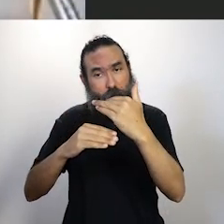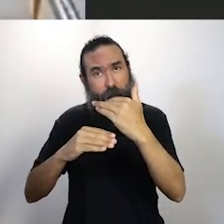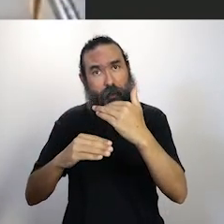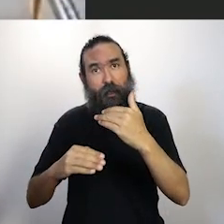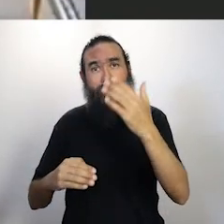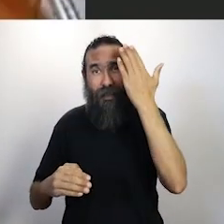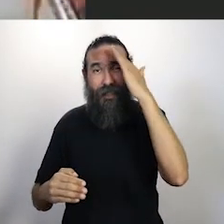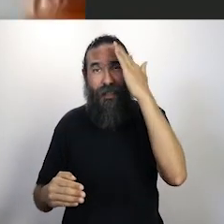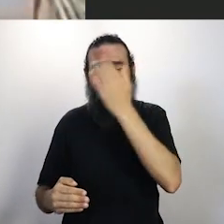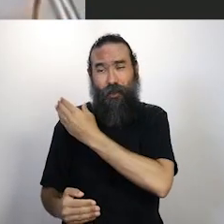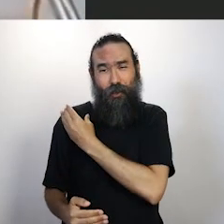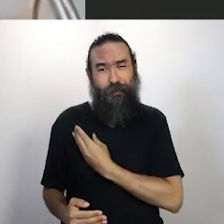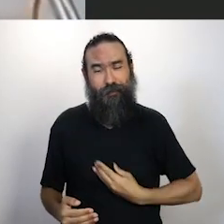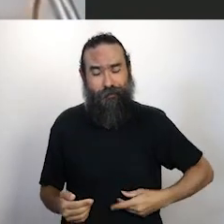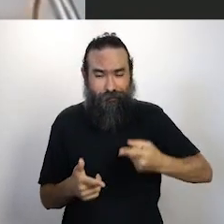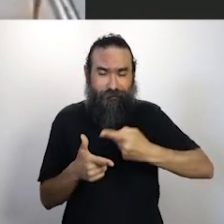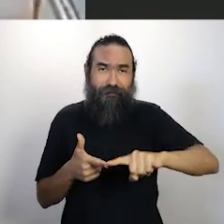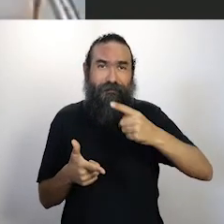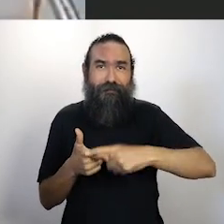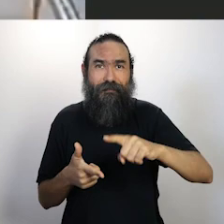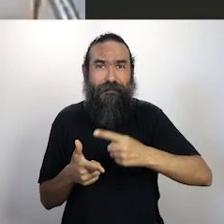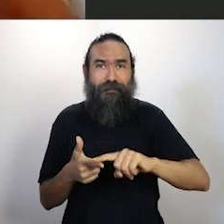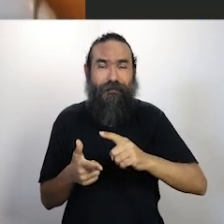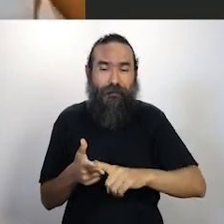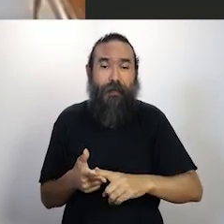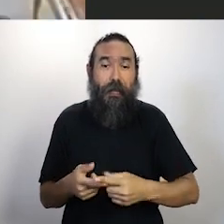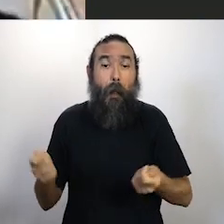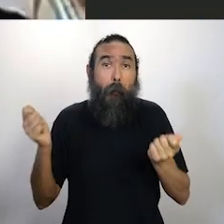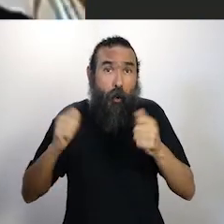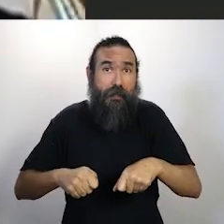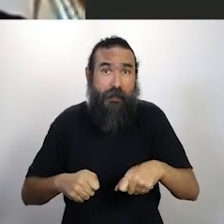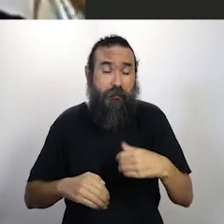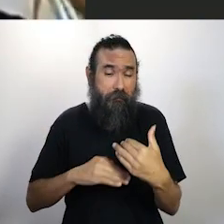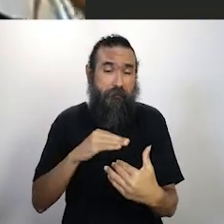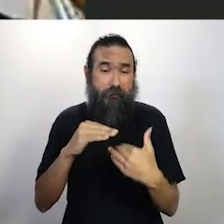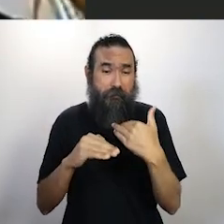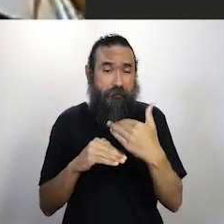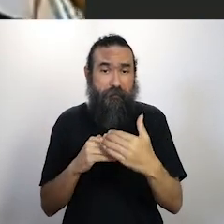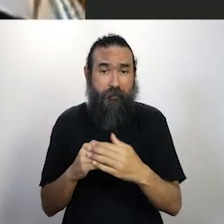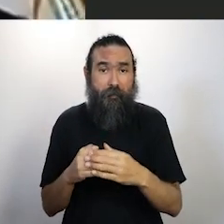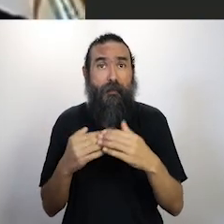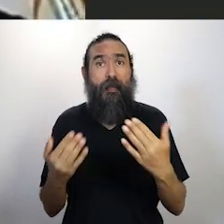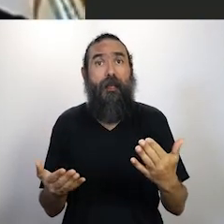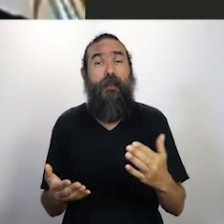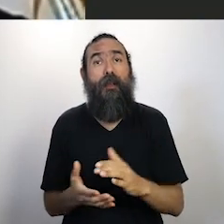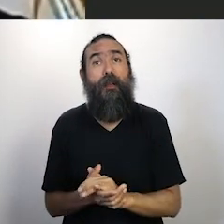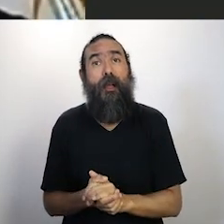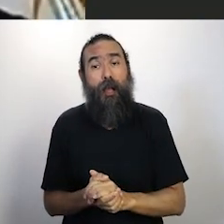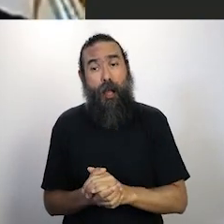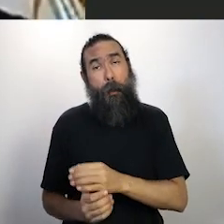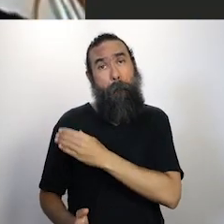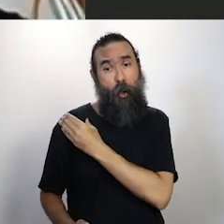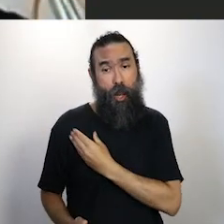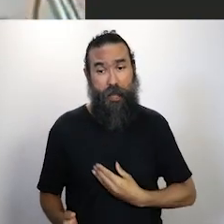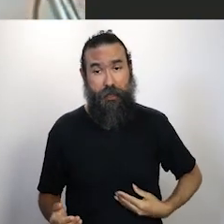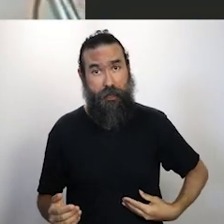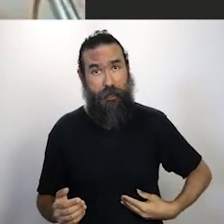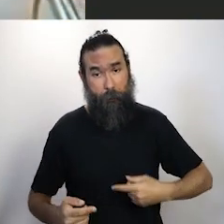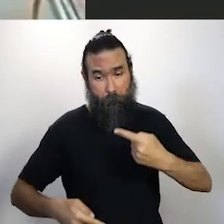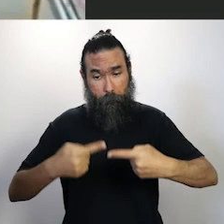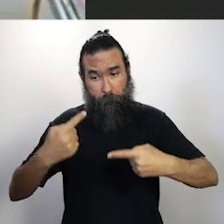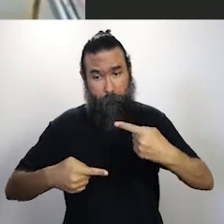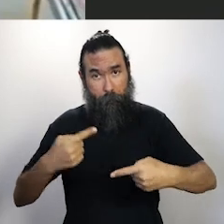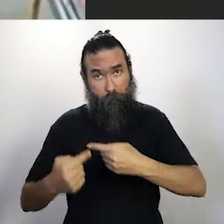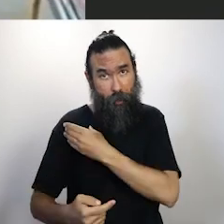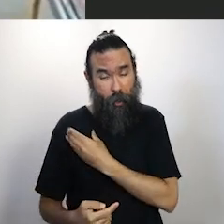nós estamos colocando aí um princípio que norteia as políticas públicas da renda básica tirando